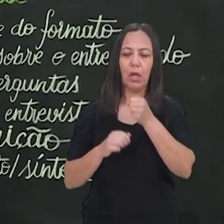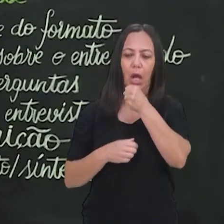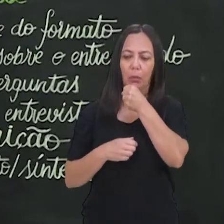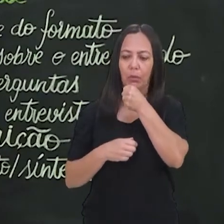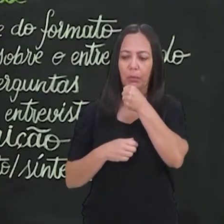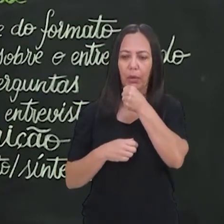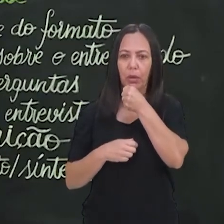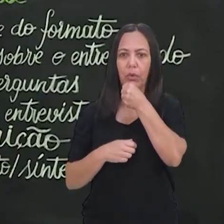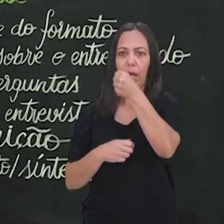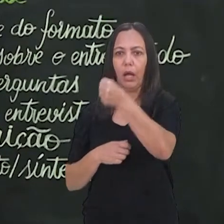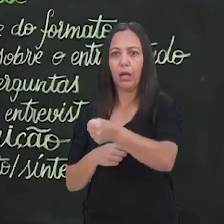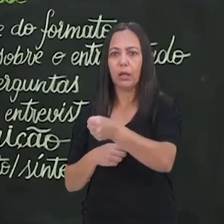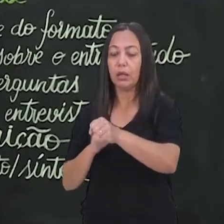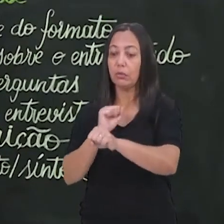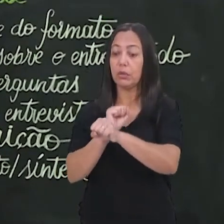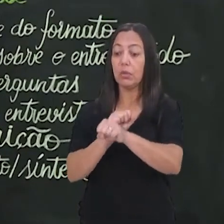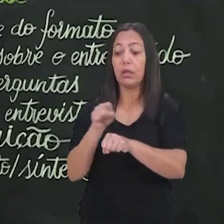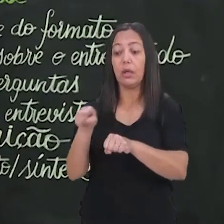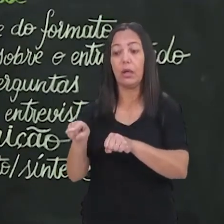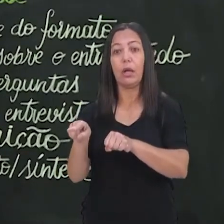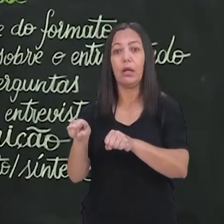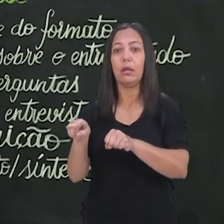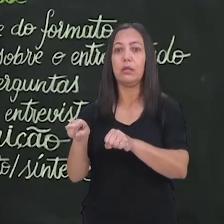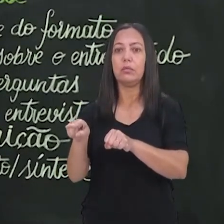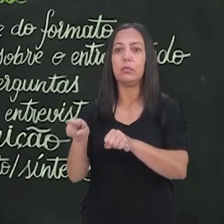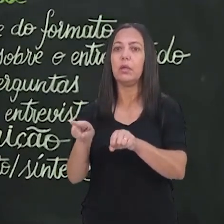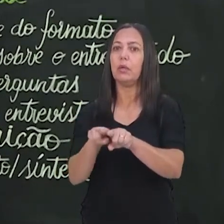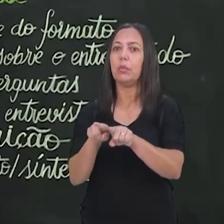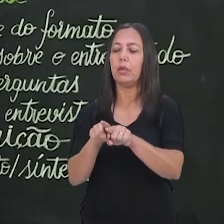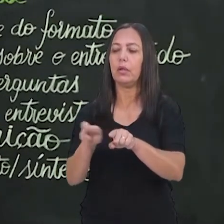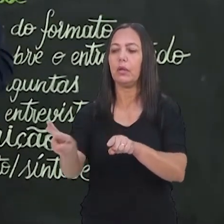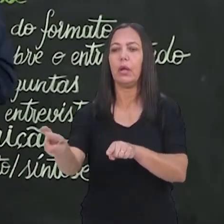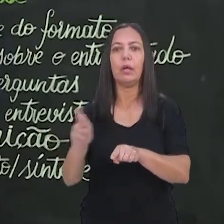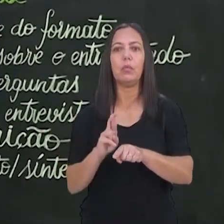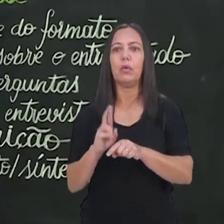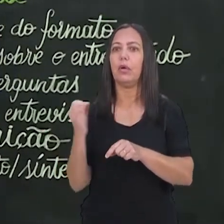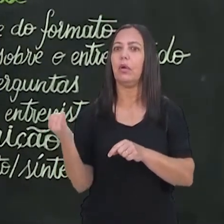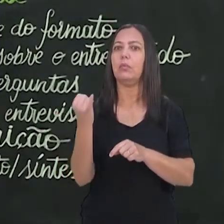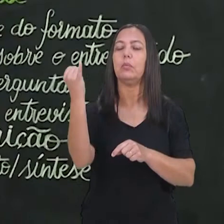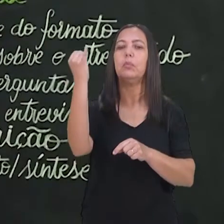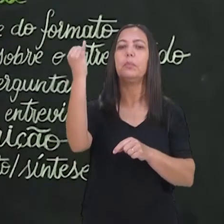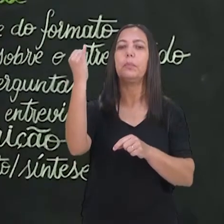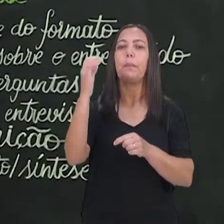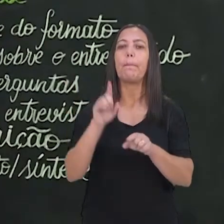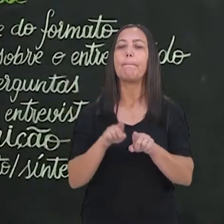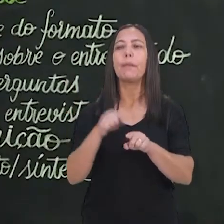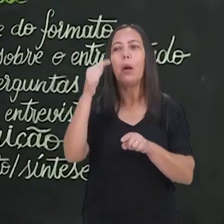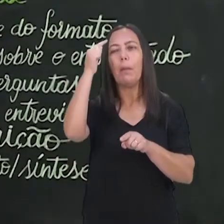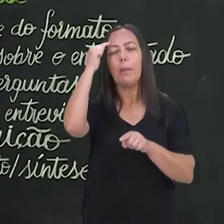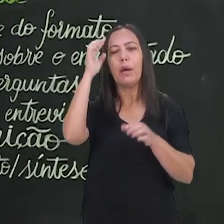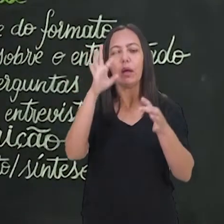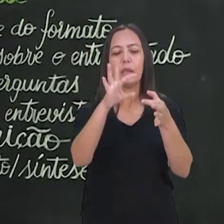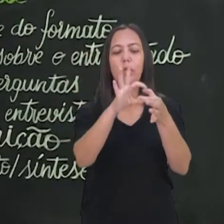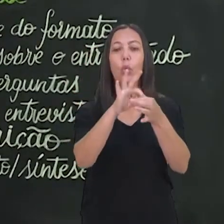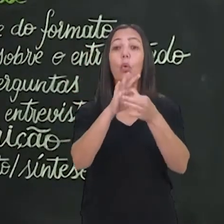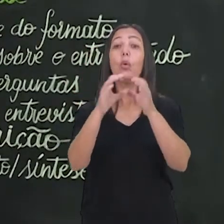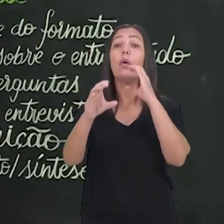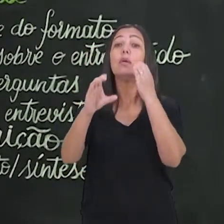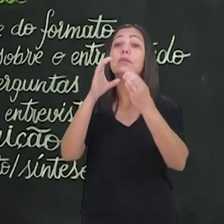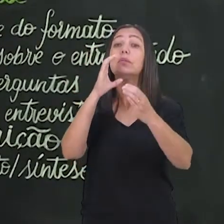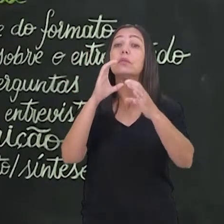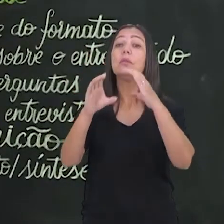de você que manda as perguntas. Não, o que vem de lá para cá é muito importante. Então, pense sempre no contexto de